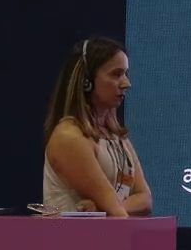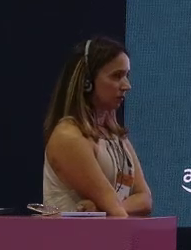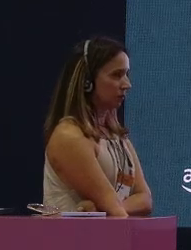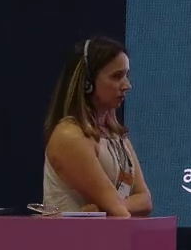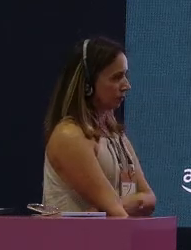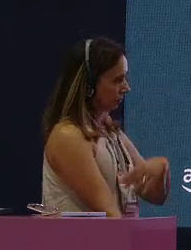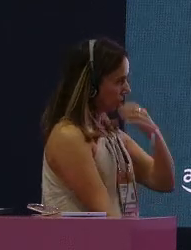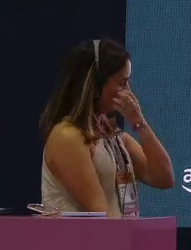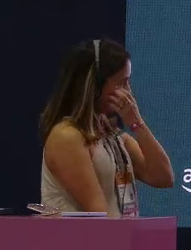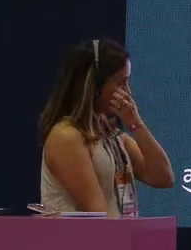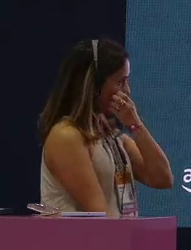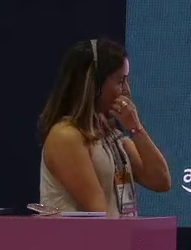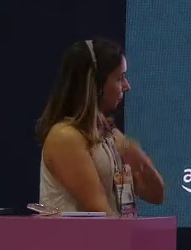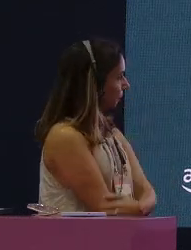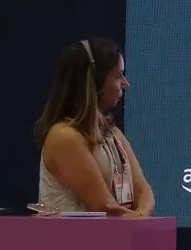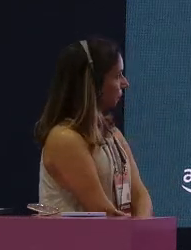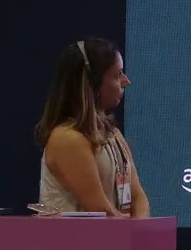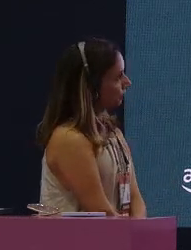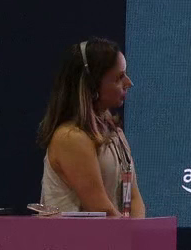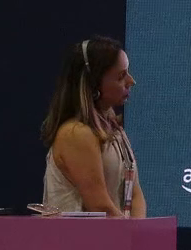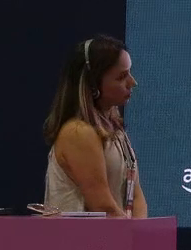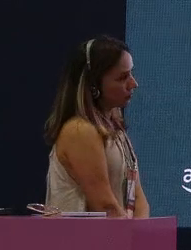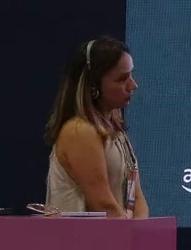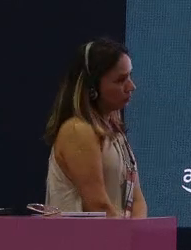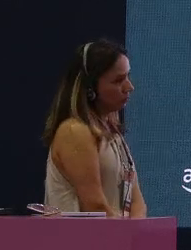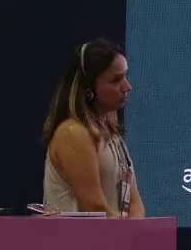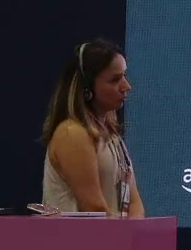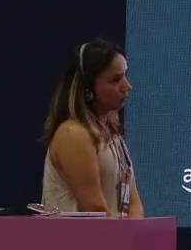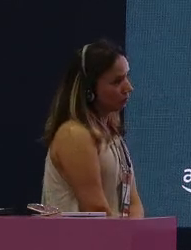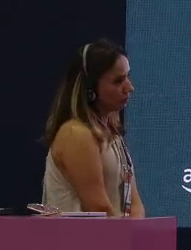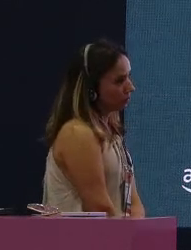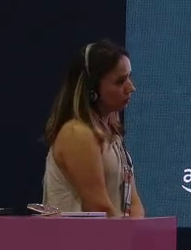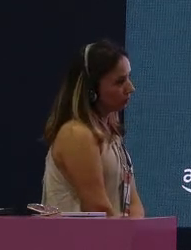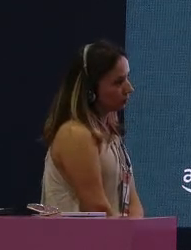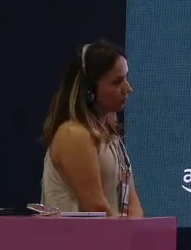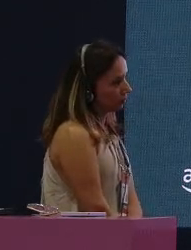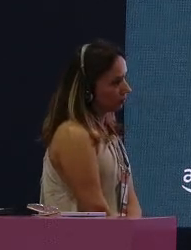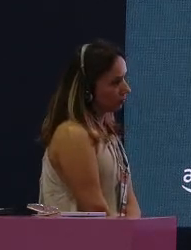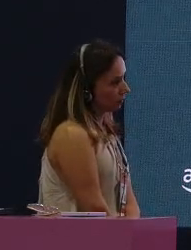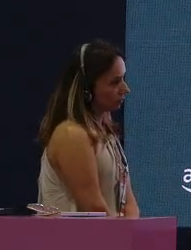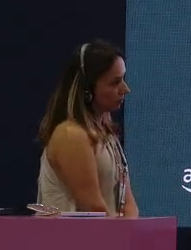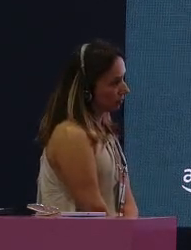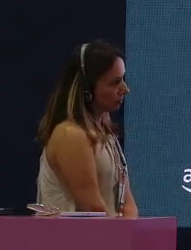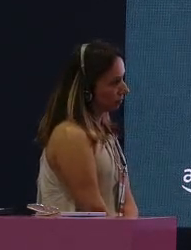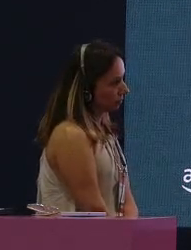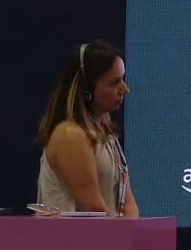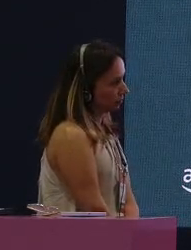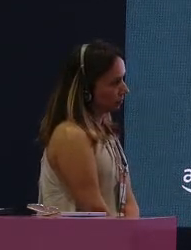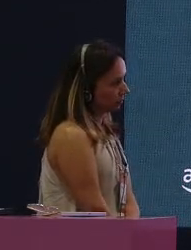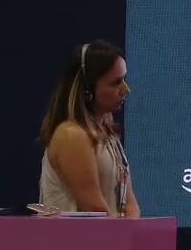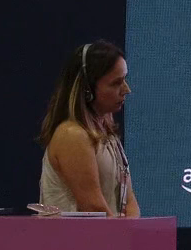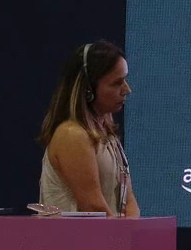a tecnologia, a plataforma de self-service. Mas tem uma área também que regulamenta essa governança em si. Aí